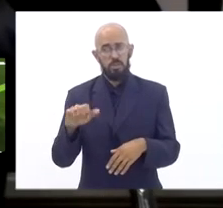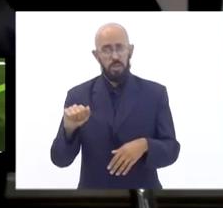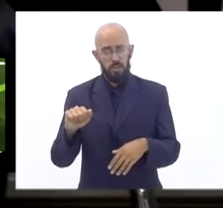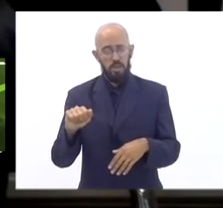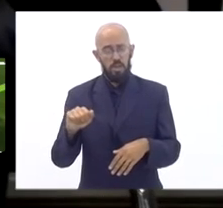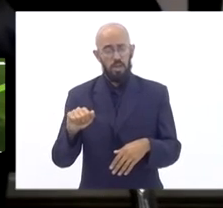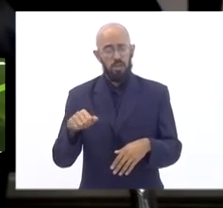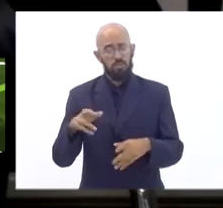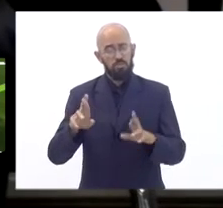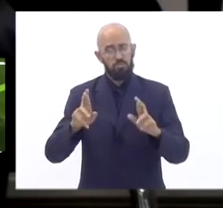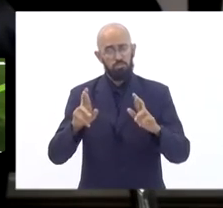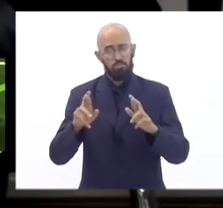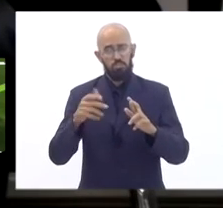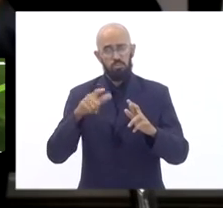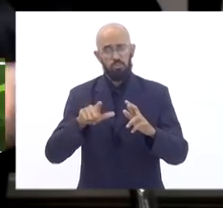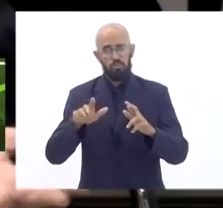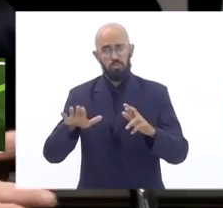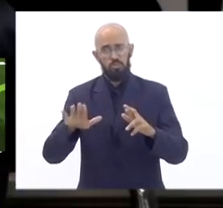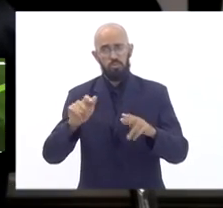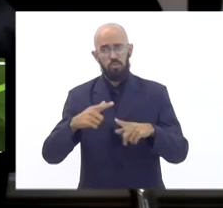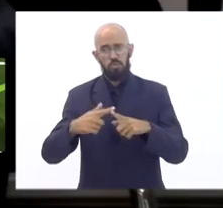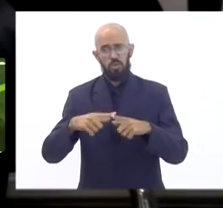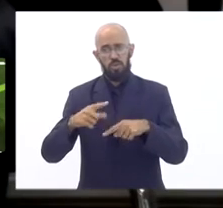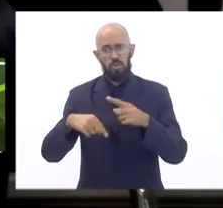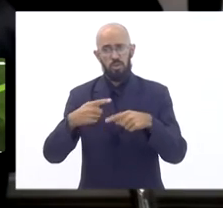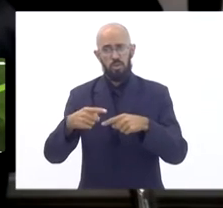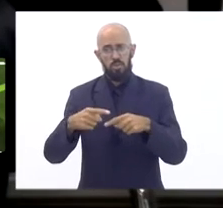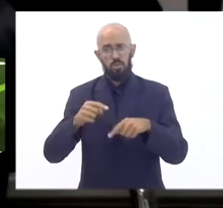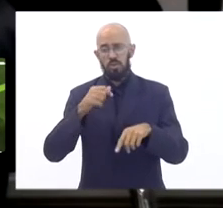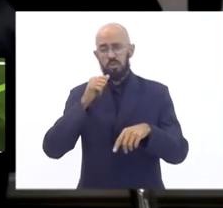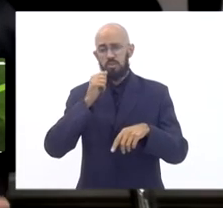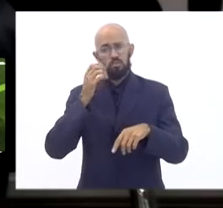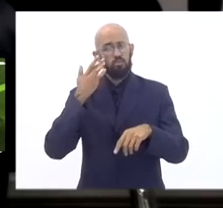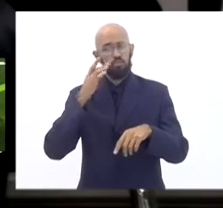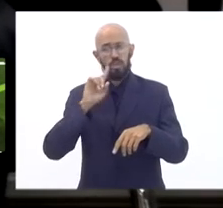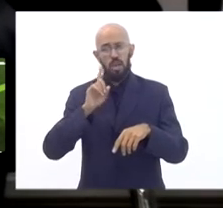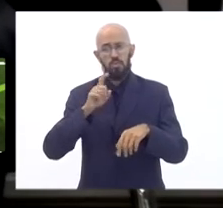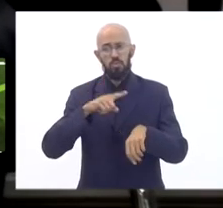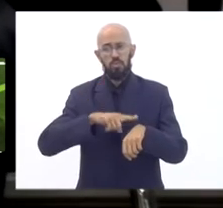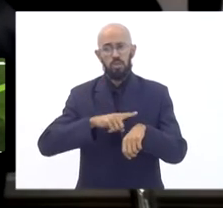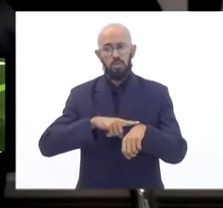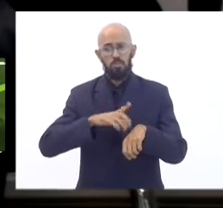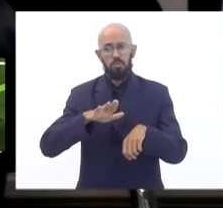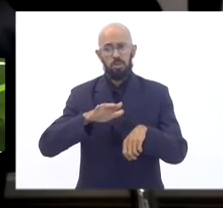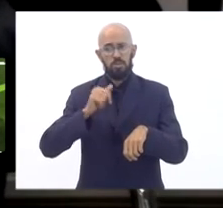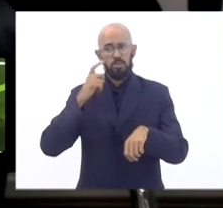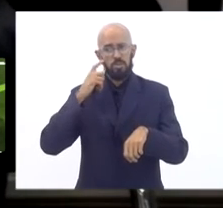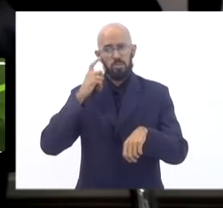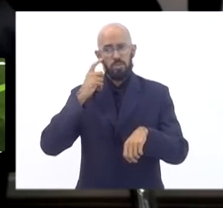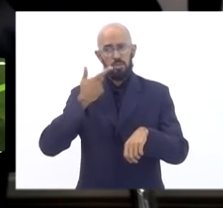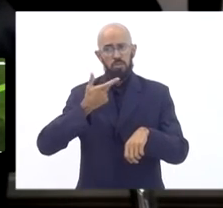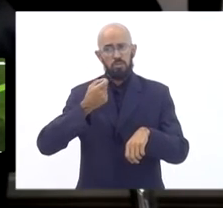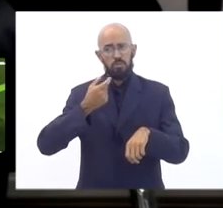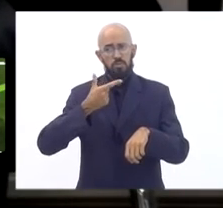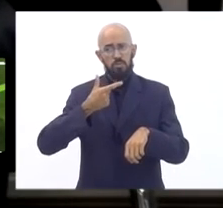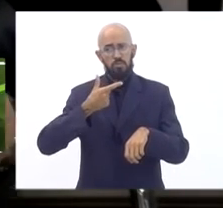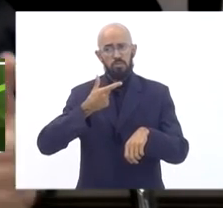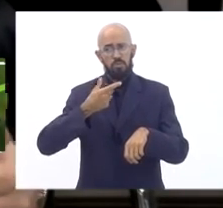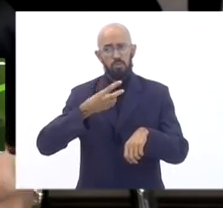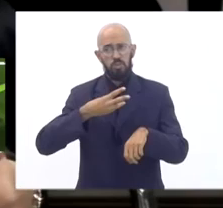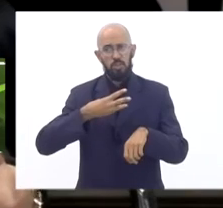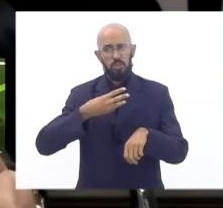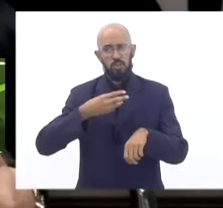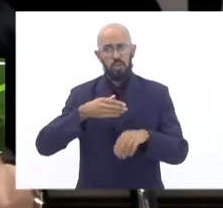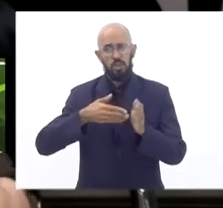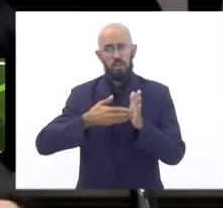para que, após, né, ainda não definimos o tempo, mas pensamos algo entre 2023 e 2024, para também não